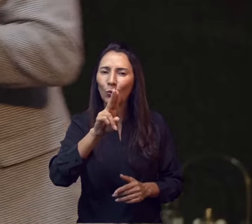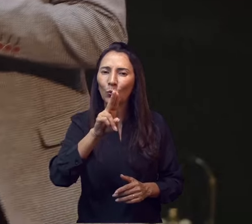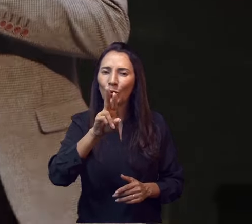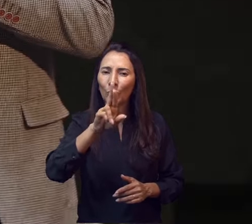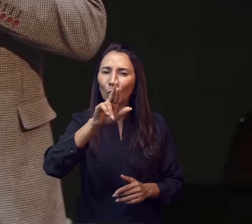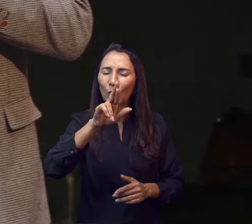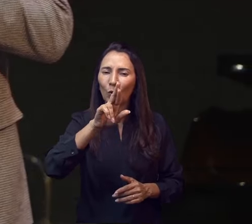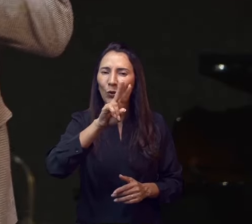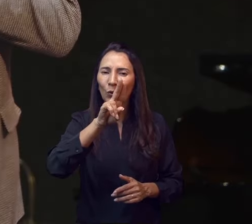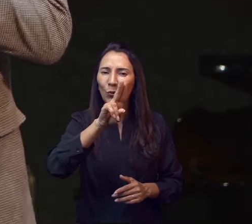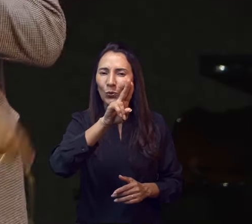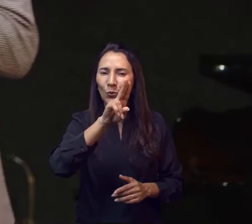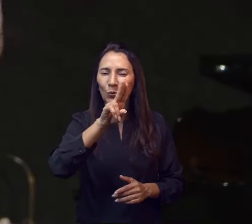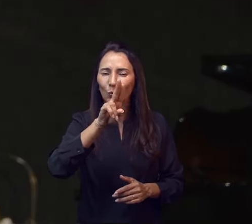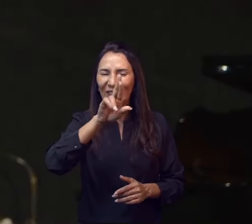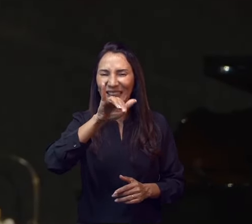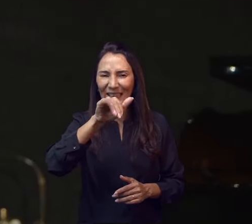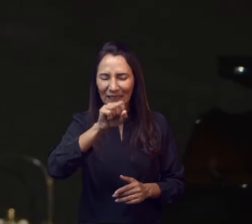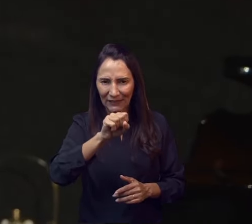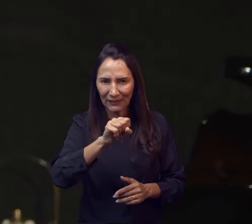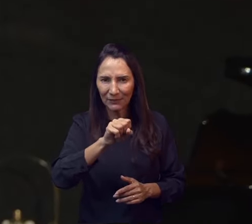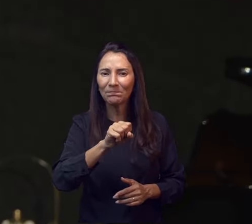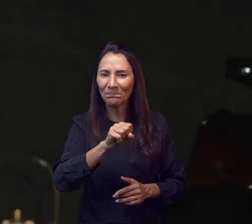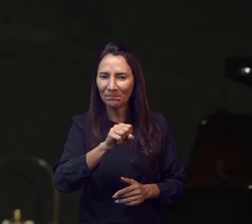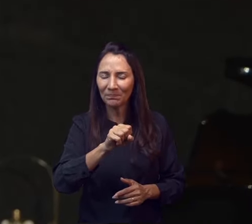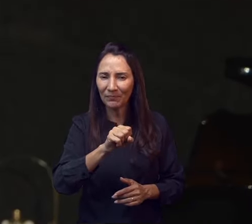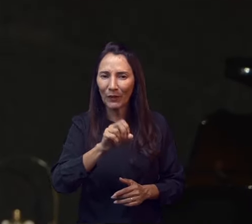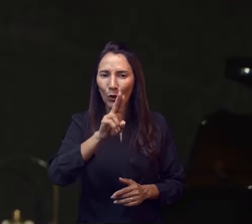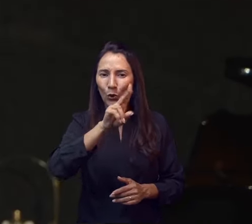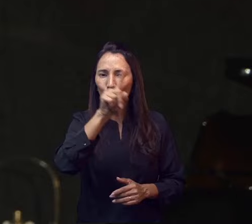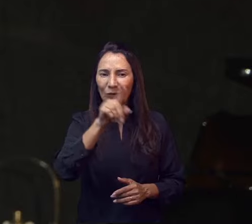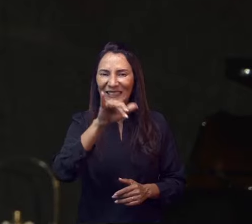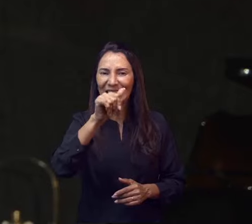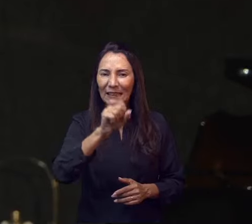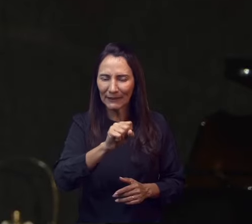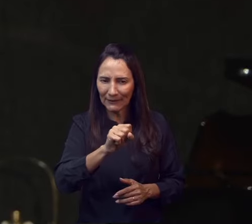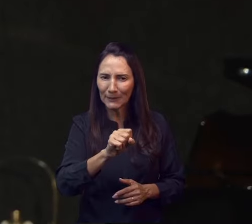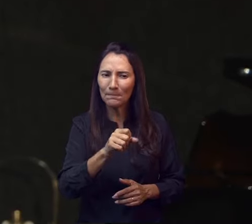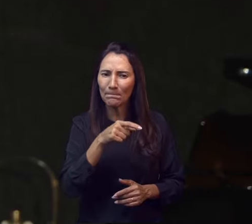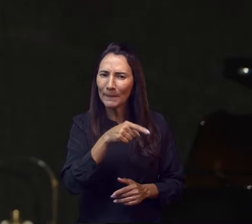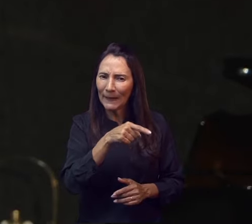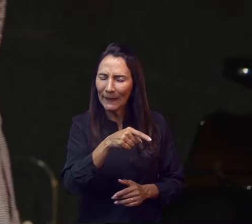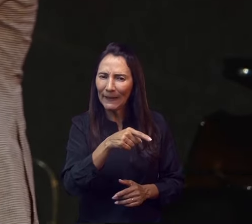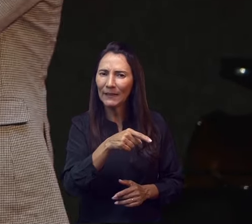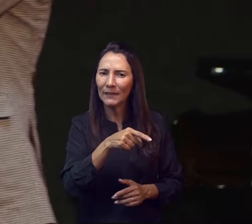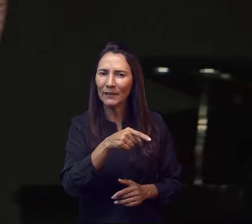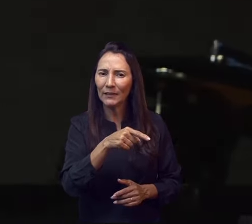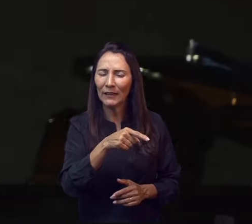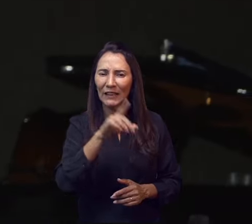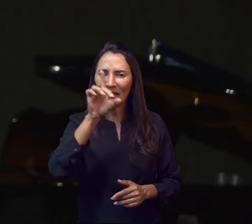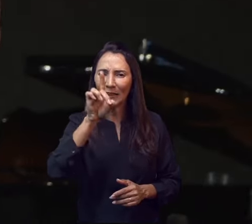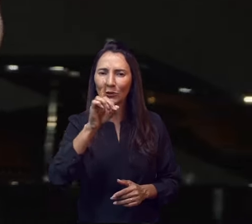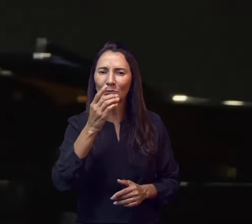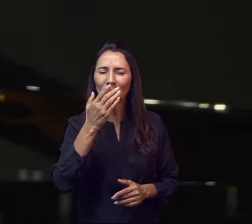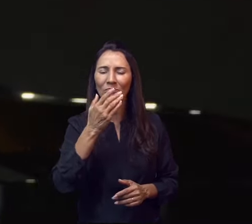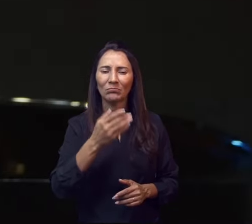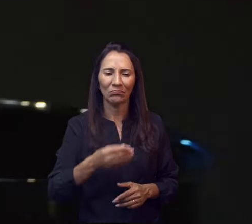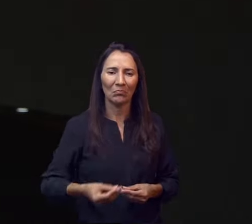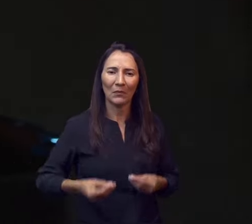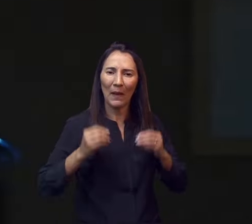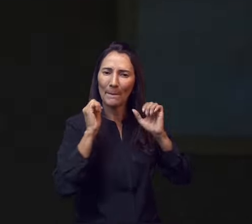ele buscou a Deus Deus resposta a sua atitude de buscar a Deus vou fazer esse cara